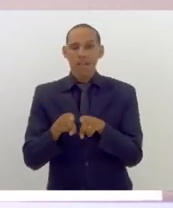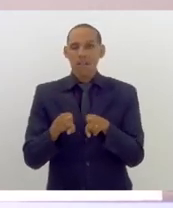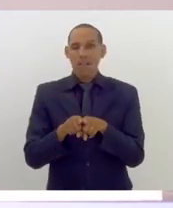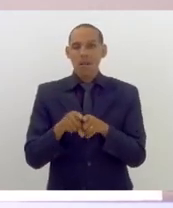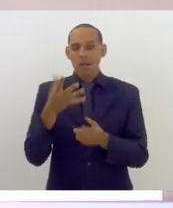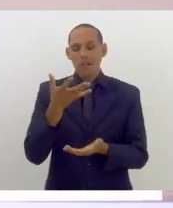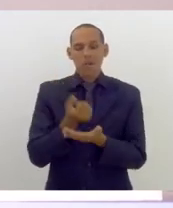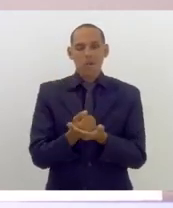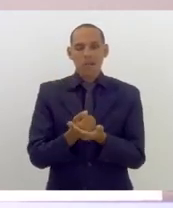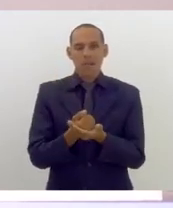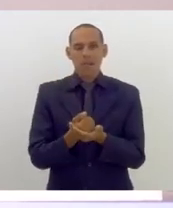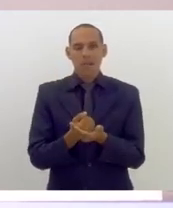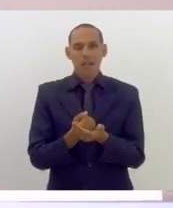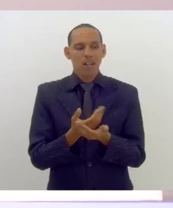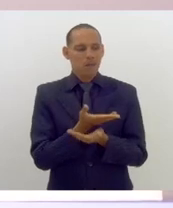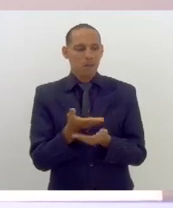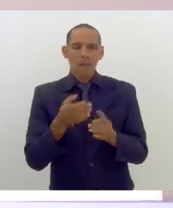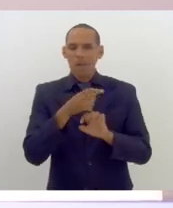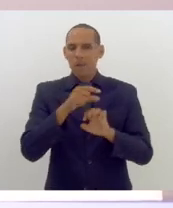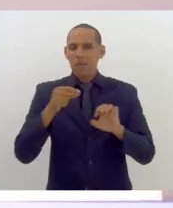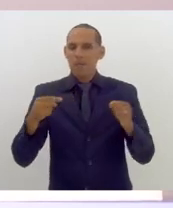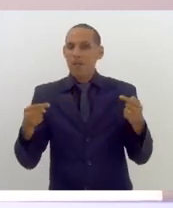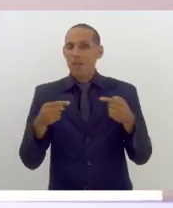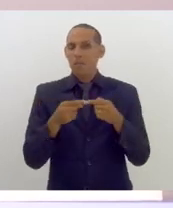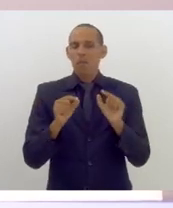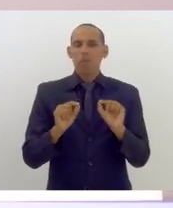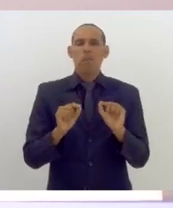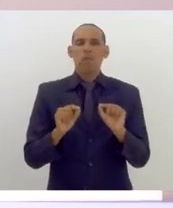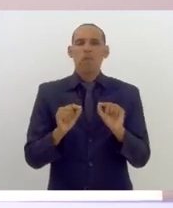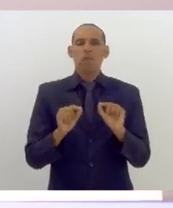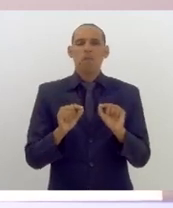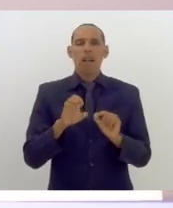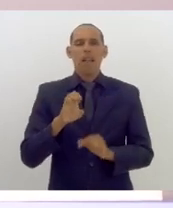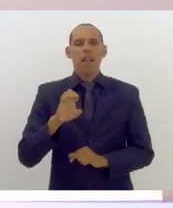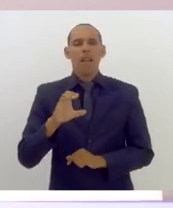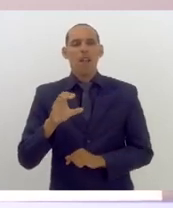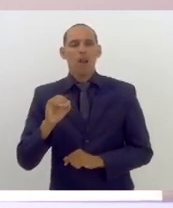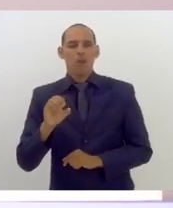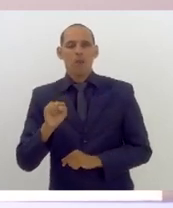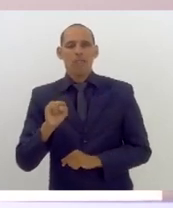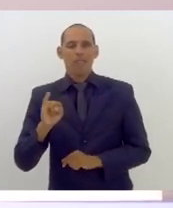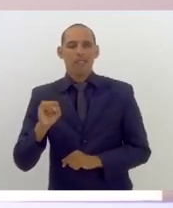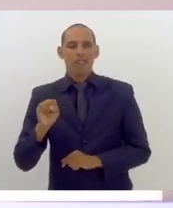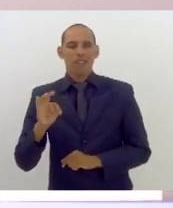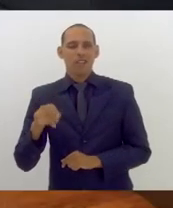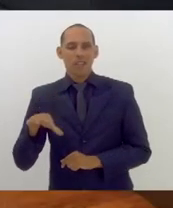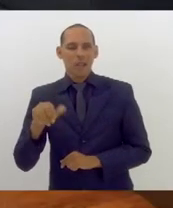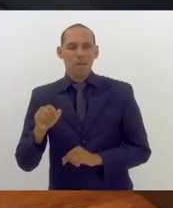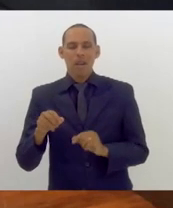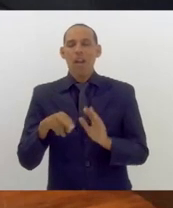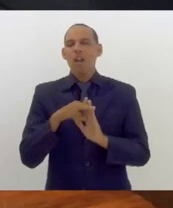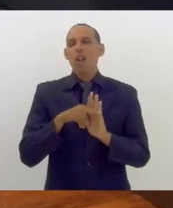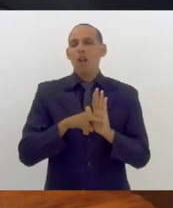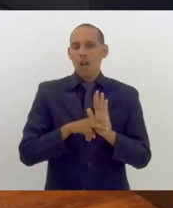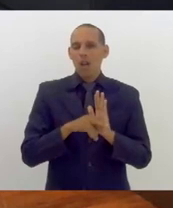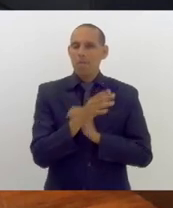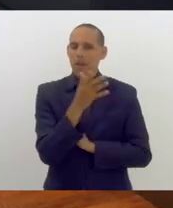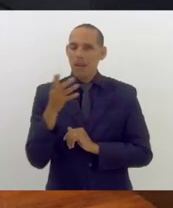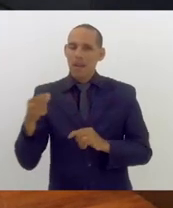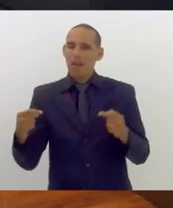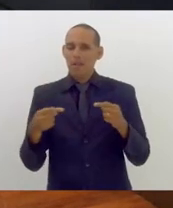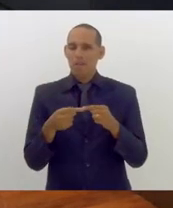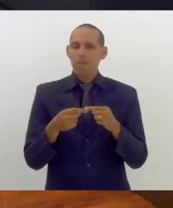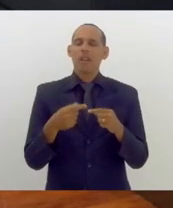de implementação do empreendimento em harmonia com ecossistema as novas ambientais aí ele coloca a prova